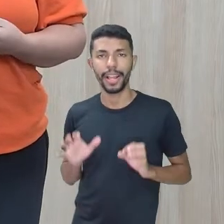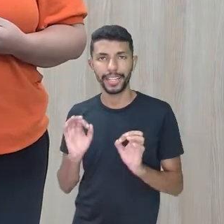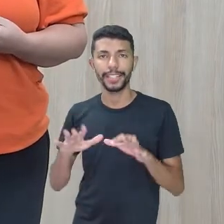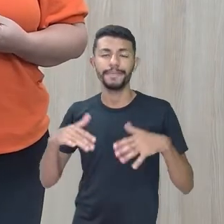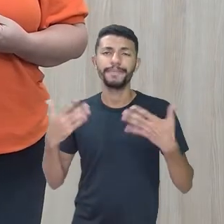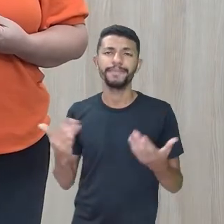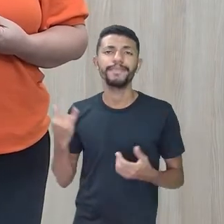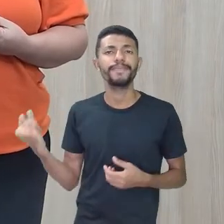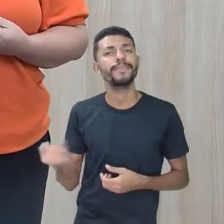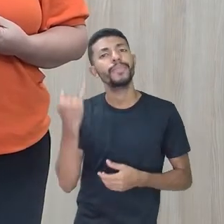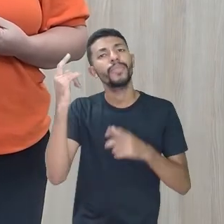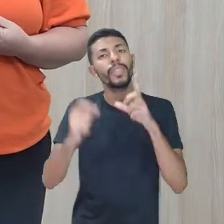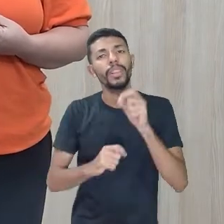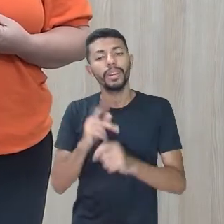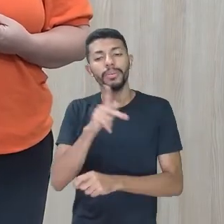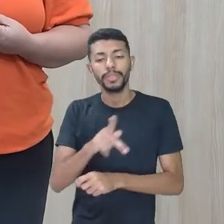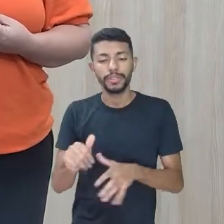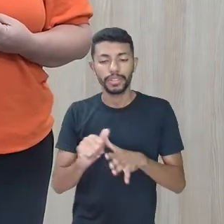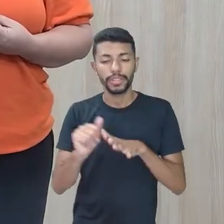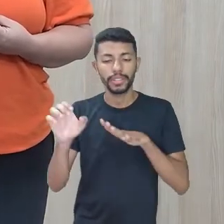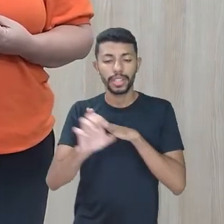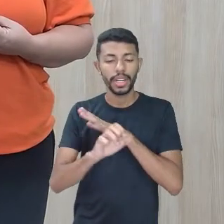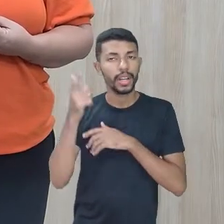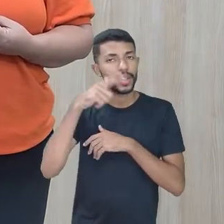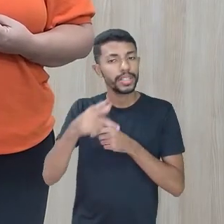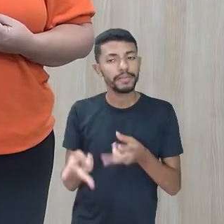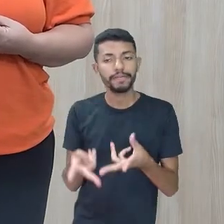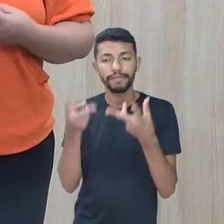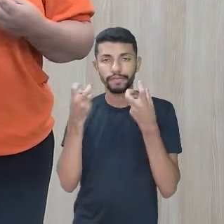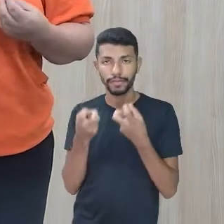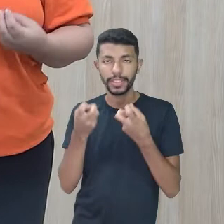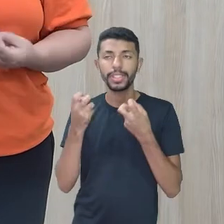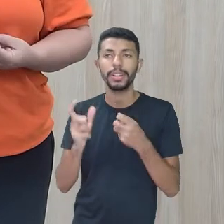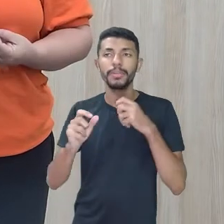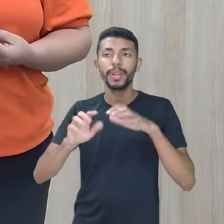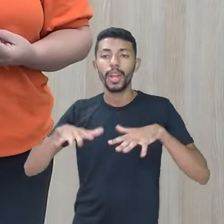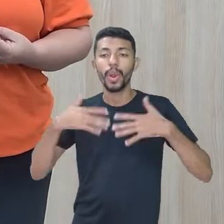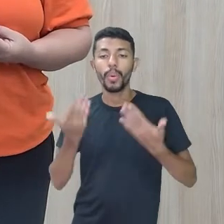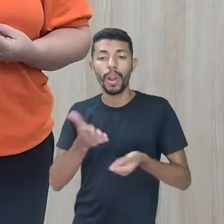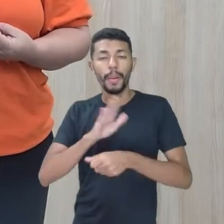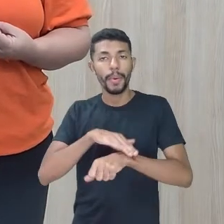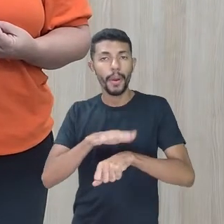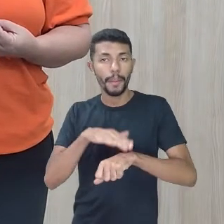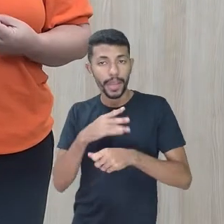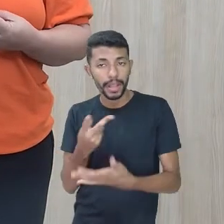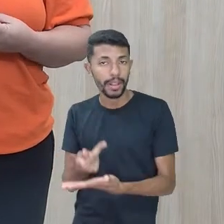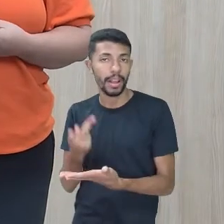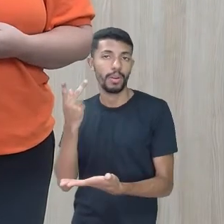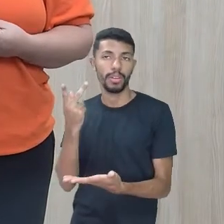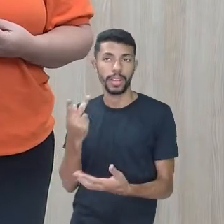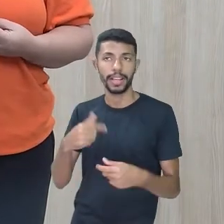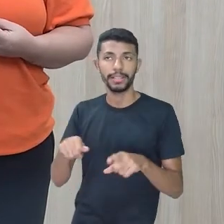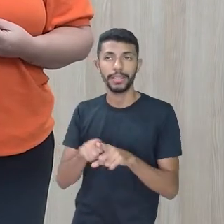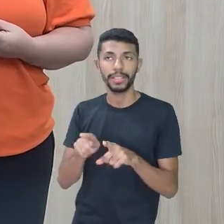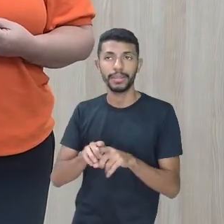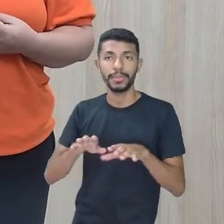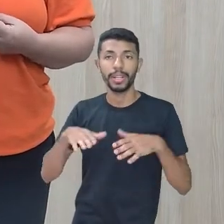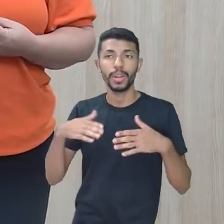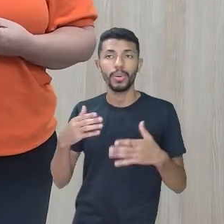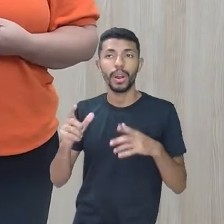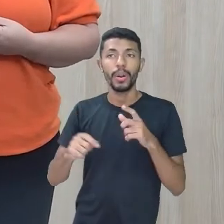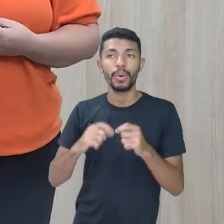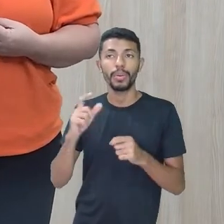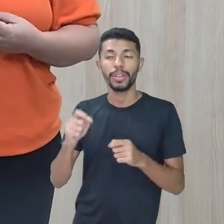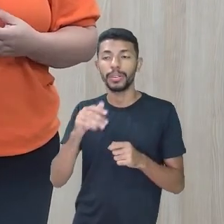é importante que o professor do AE observe bem em quais momentos isso acontece e quais são os gatilhos